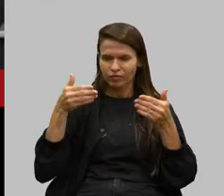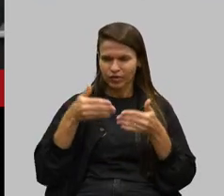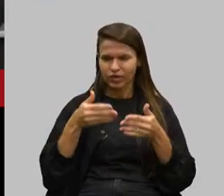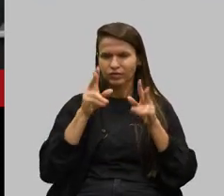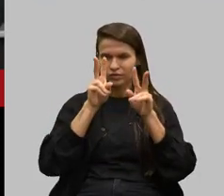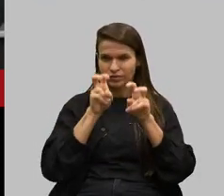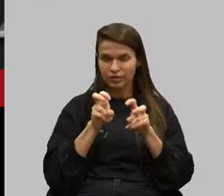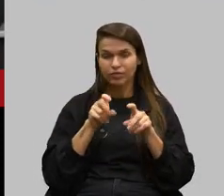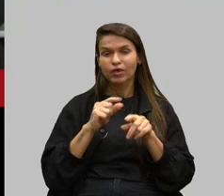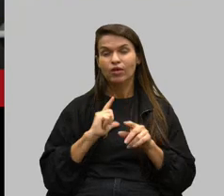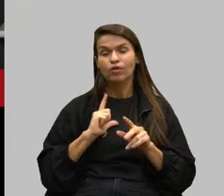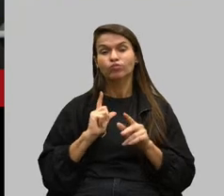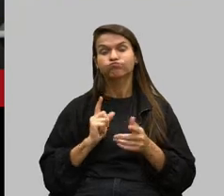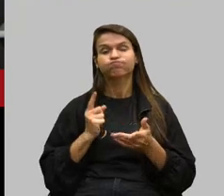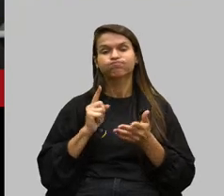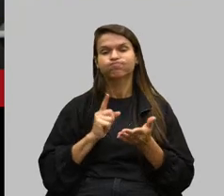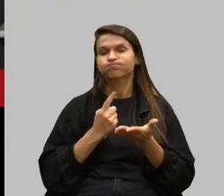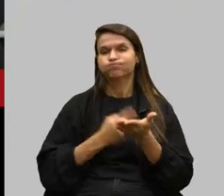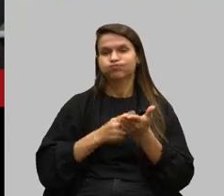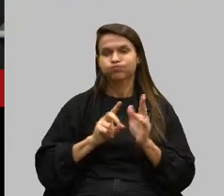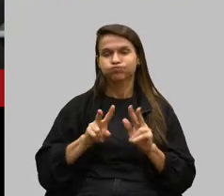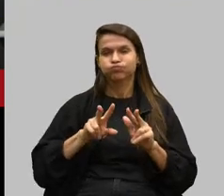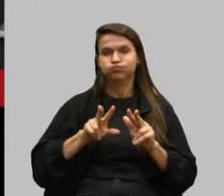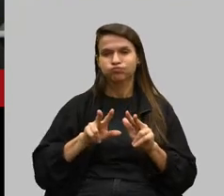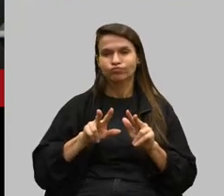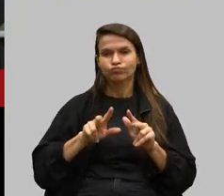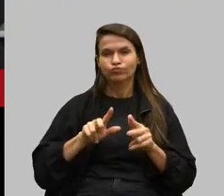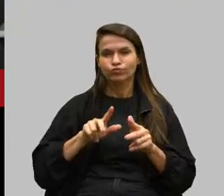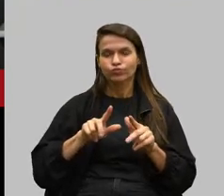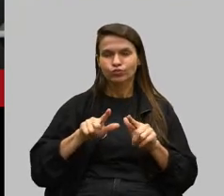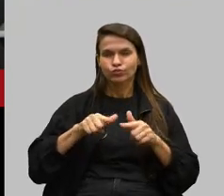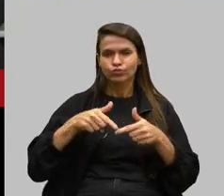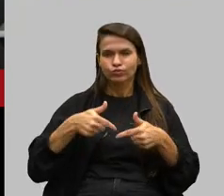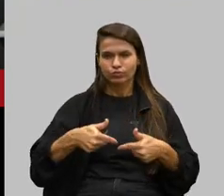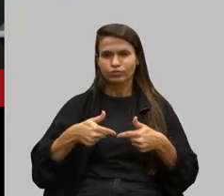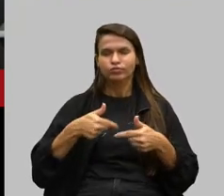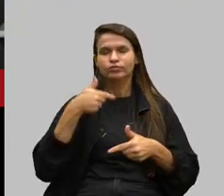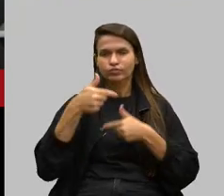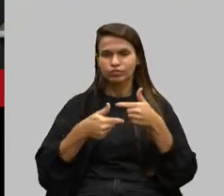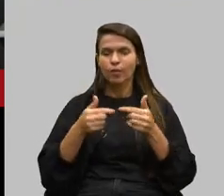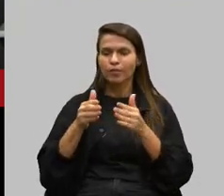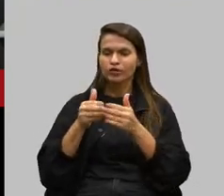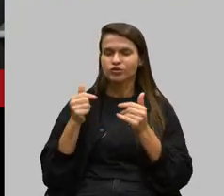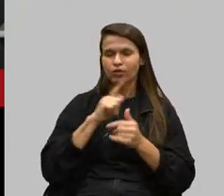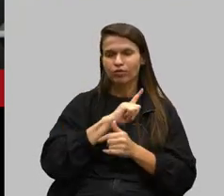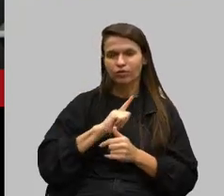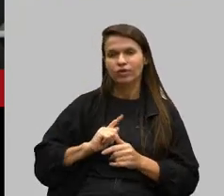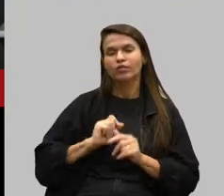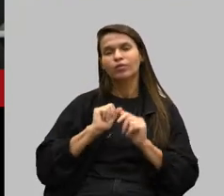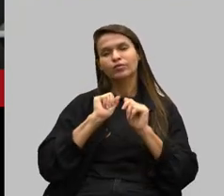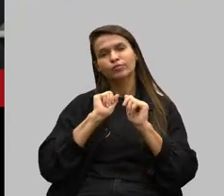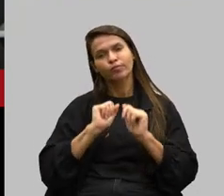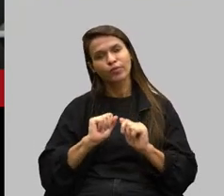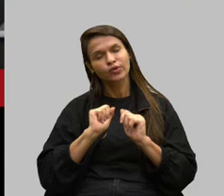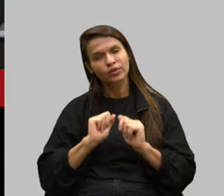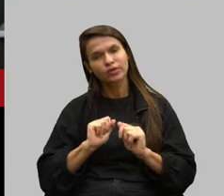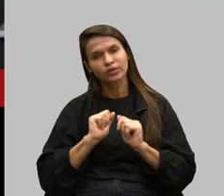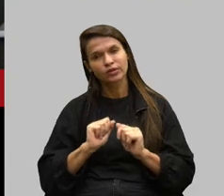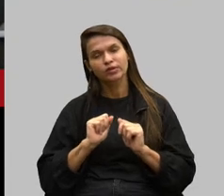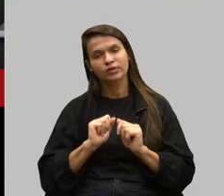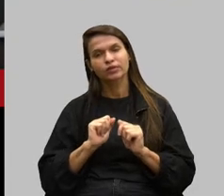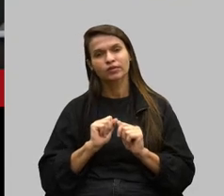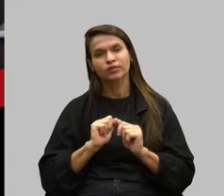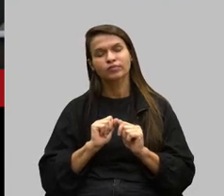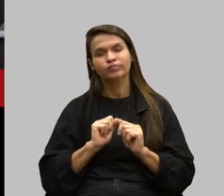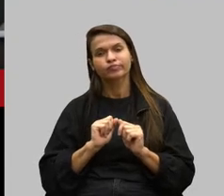quando assumi os trabalhos eu pedi então ao Governador se eu poderia eh